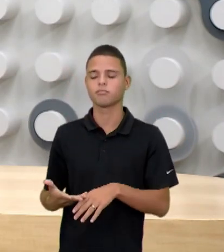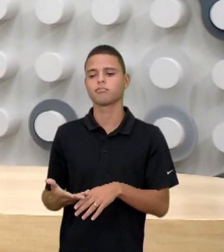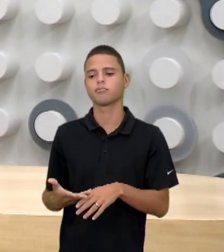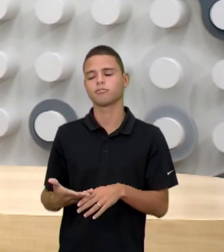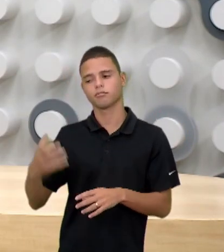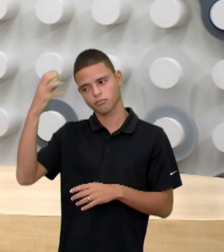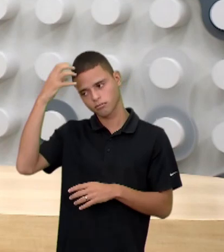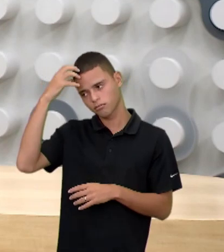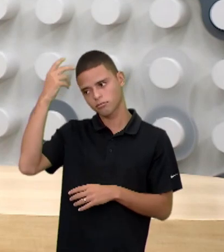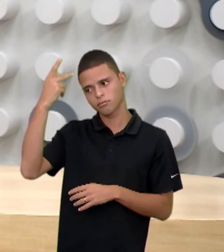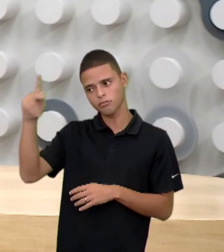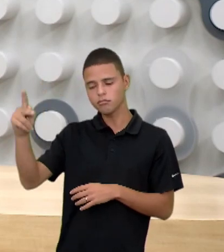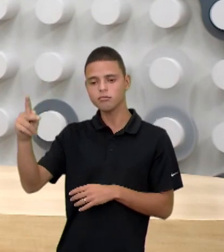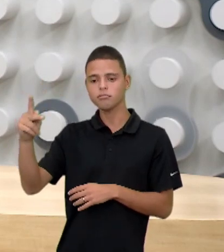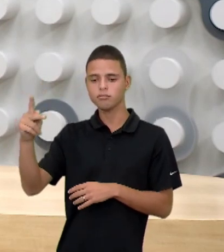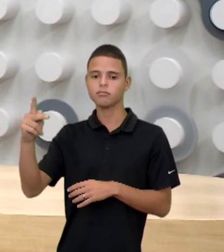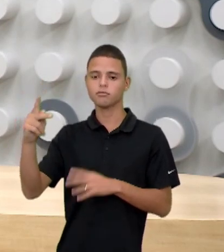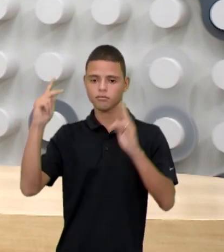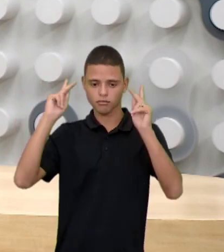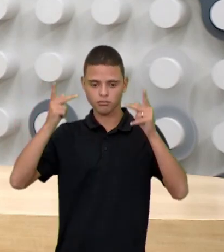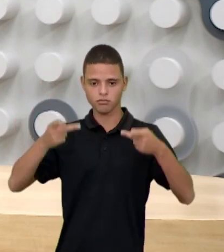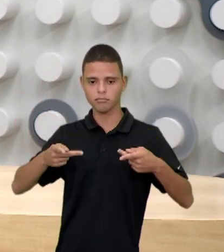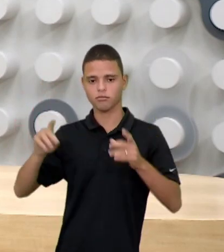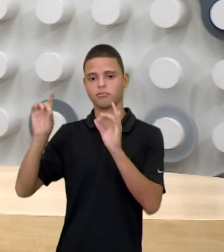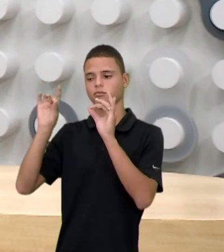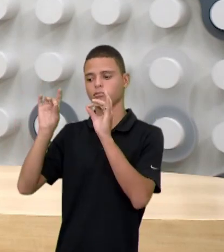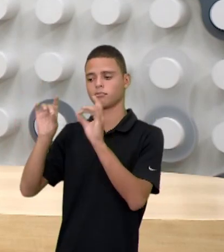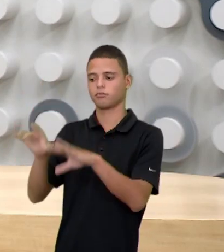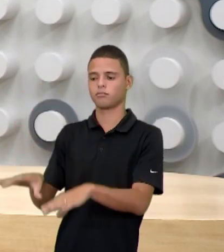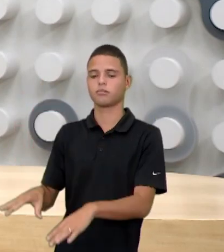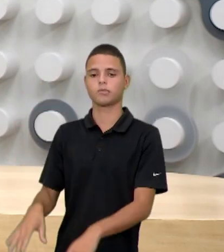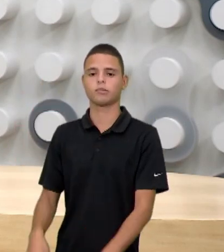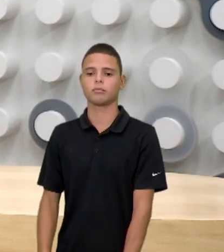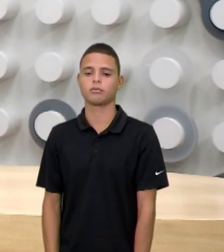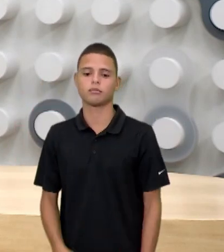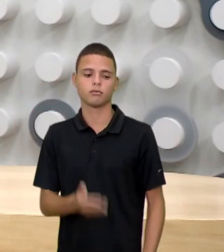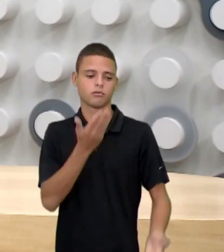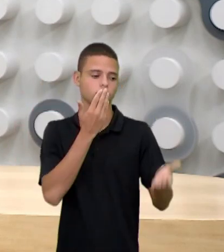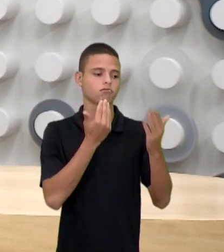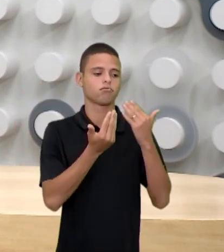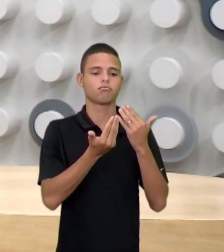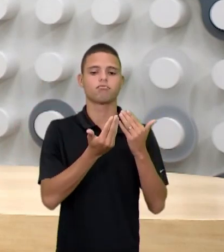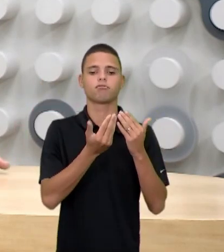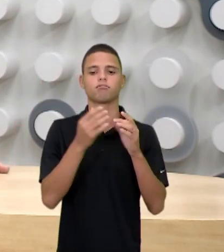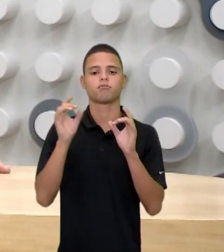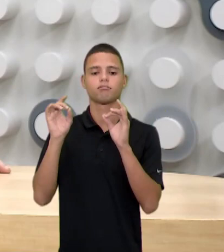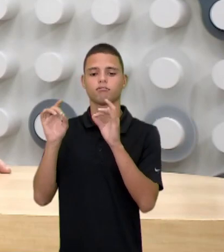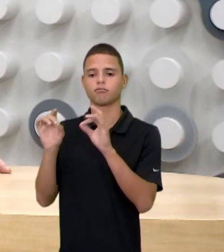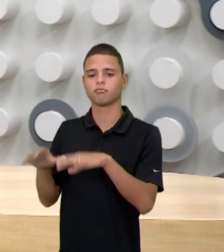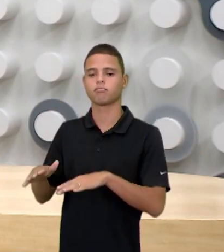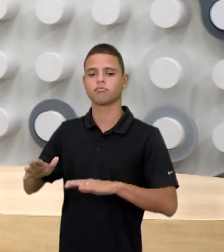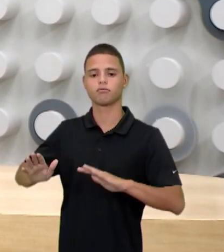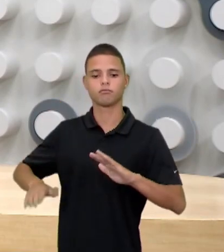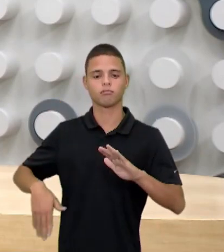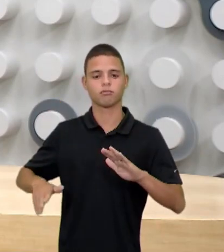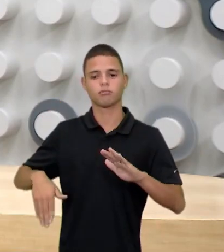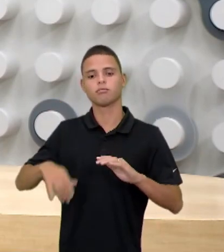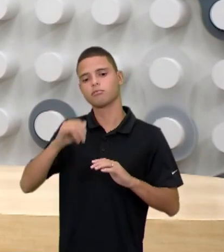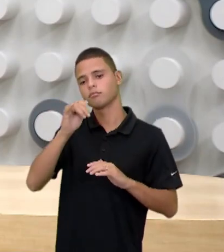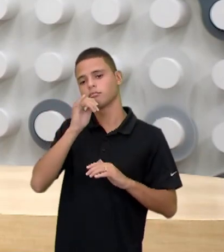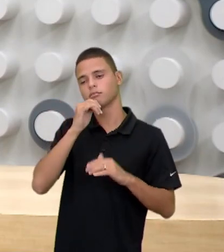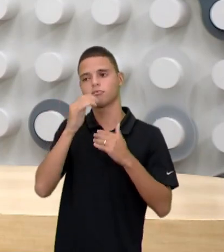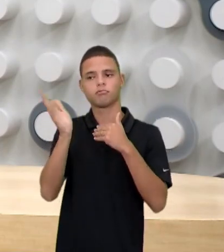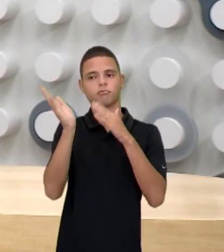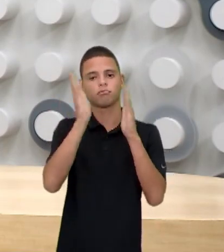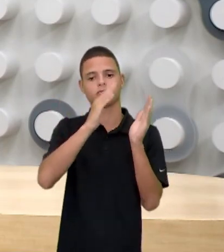de raciocínio até lógico, né, de você simplesmente se alimentar e jogar o lixo na praia como se a